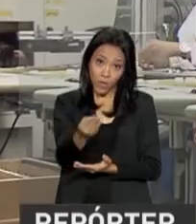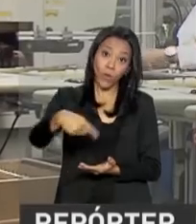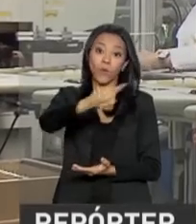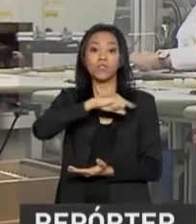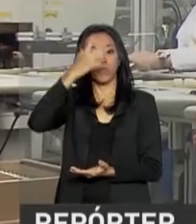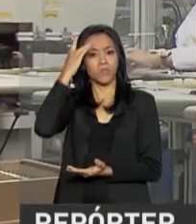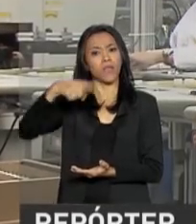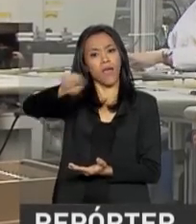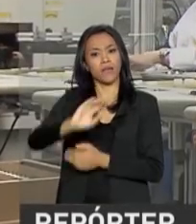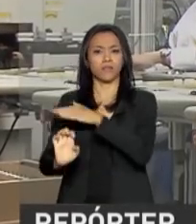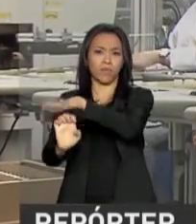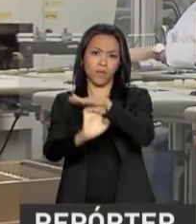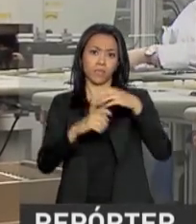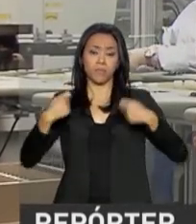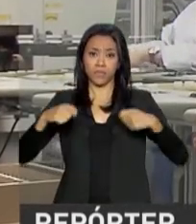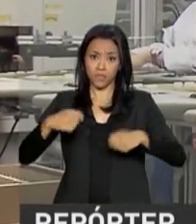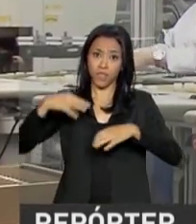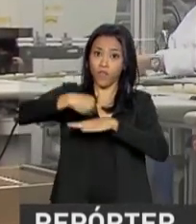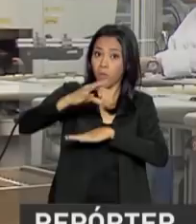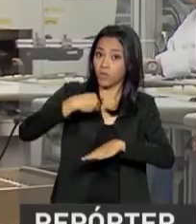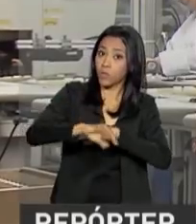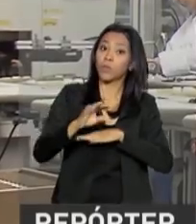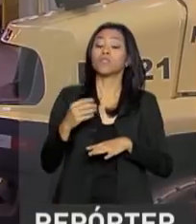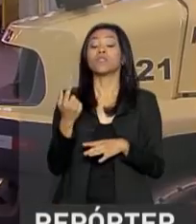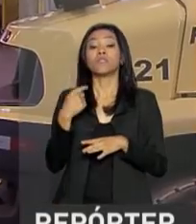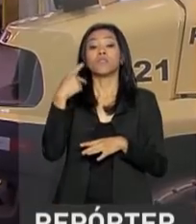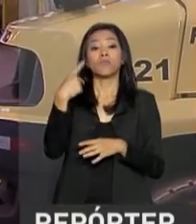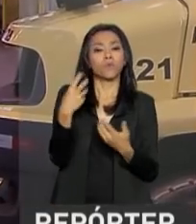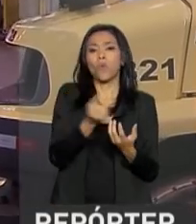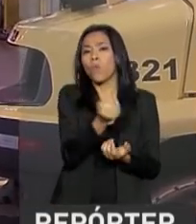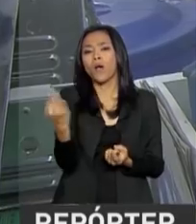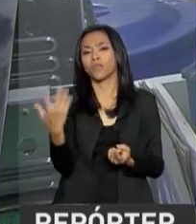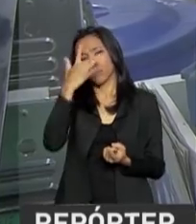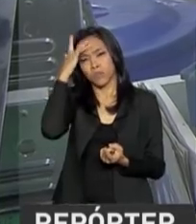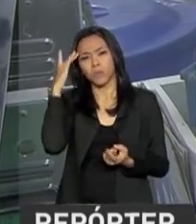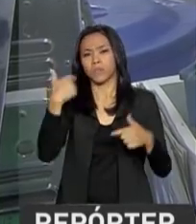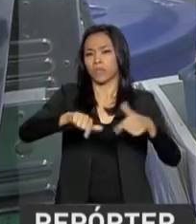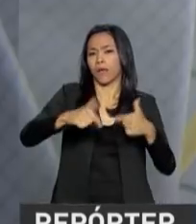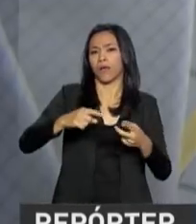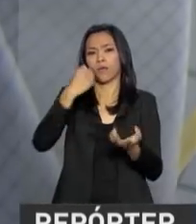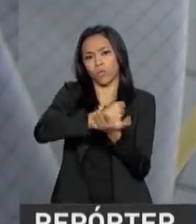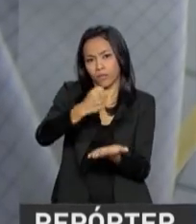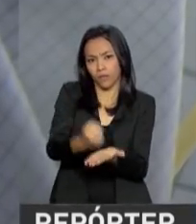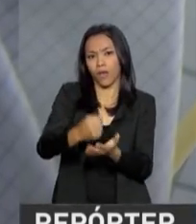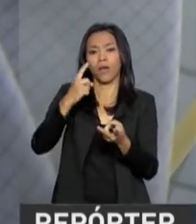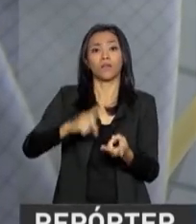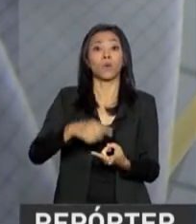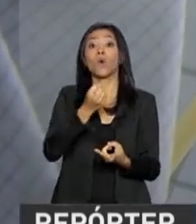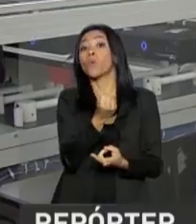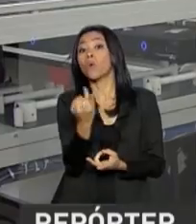vão ter que fornecem informações sobre vínculos empregatícios quantos funcionários foram contratados quantos